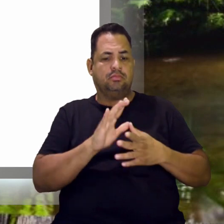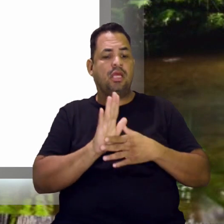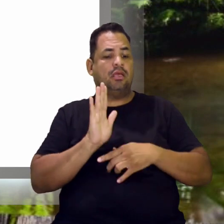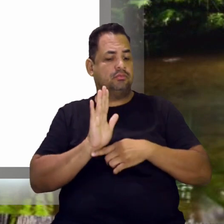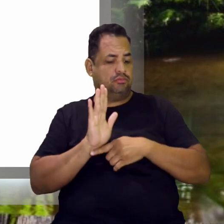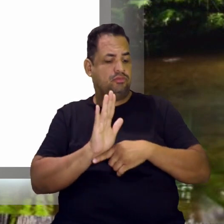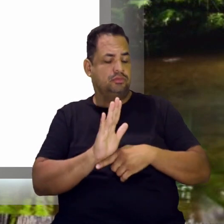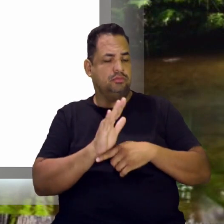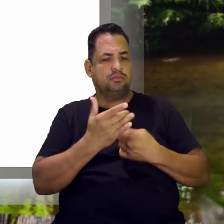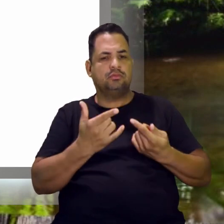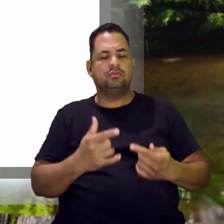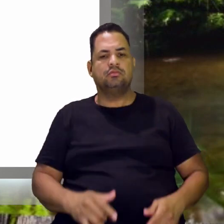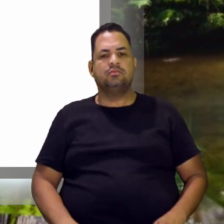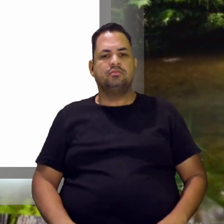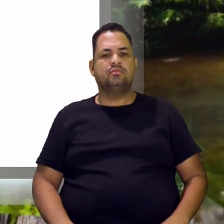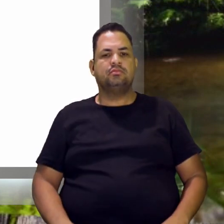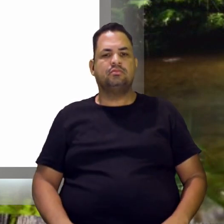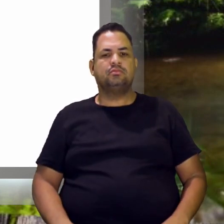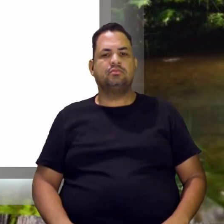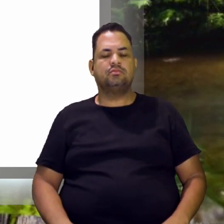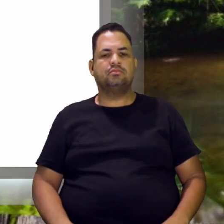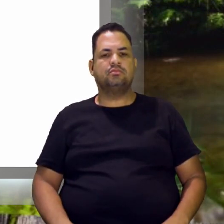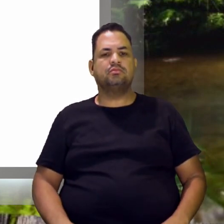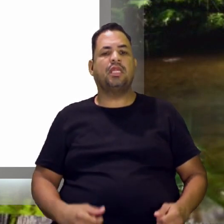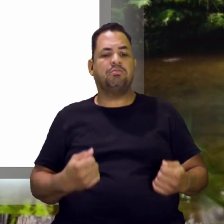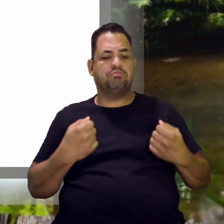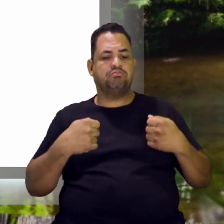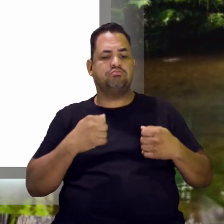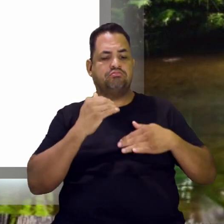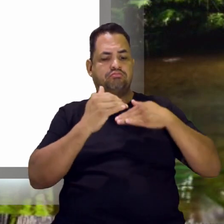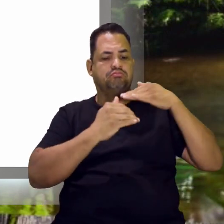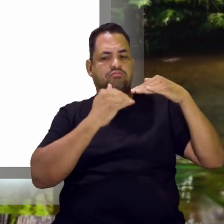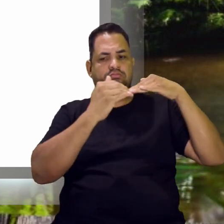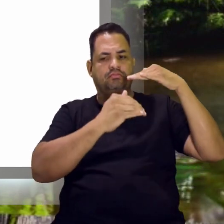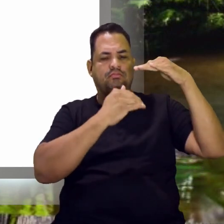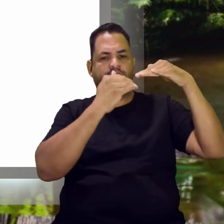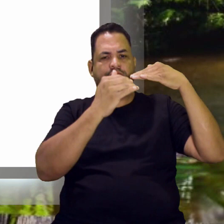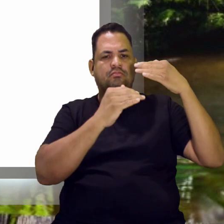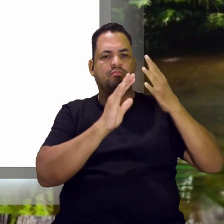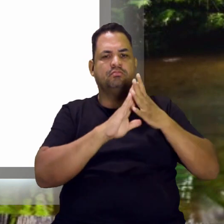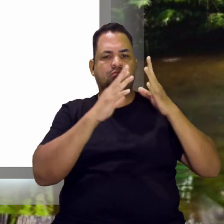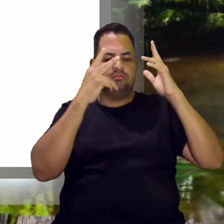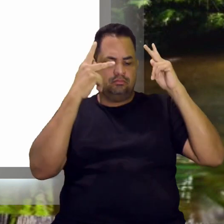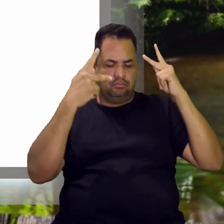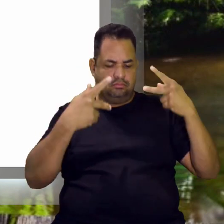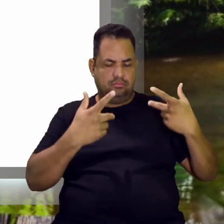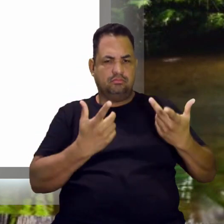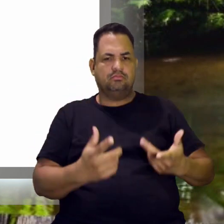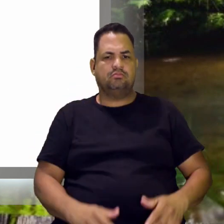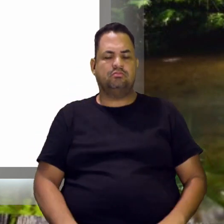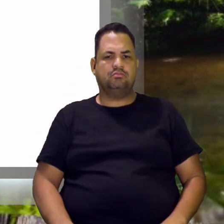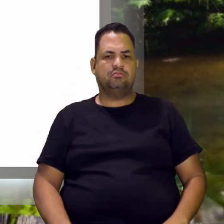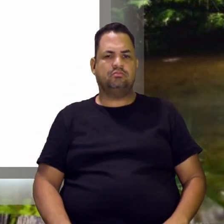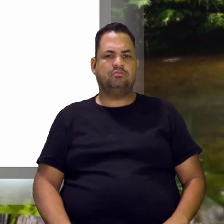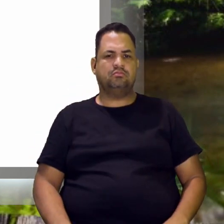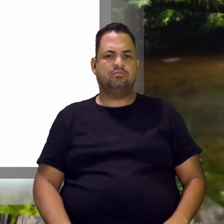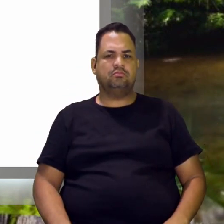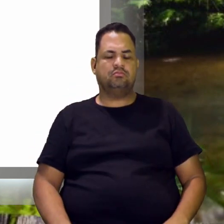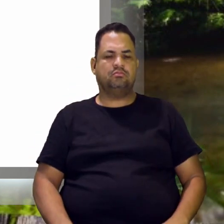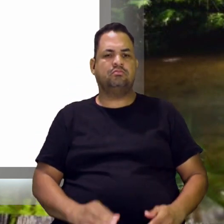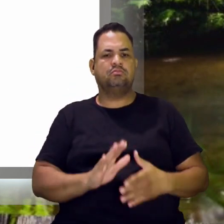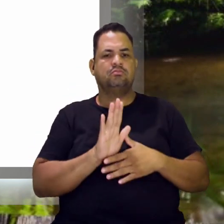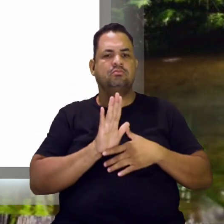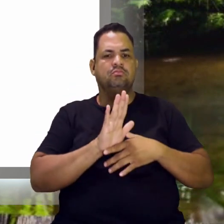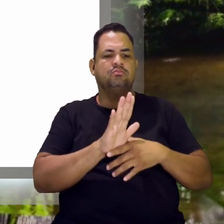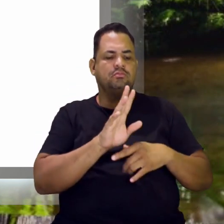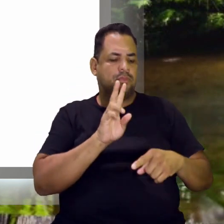para ele. Ali está dando condições para ele se desenvolver fisicamente? Tá. Ali está servindo